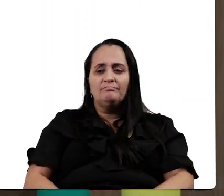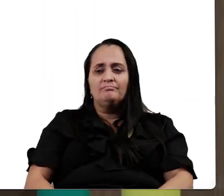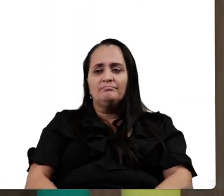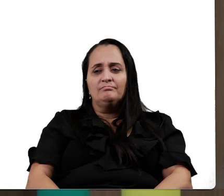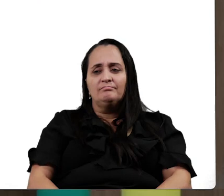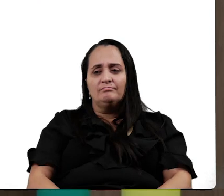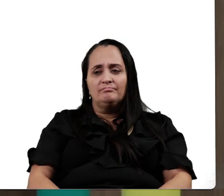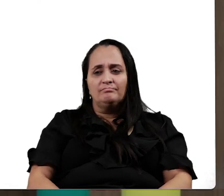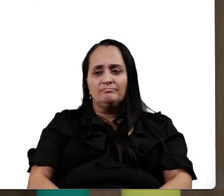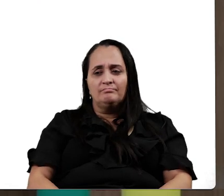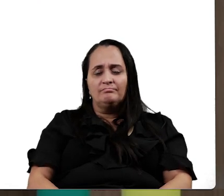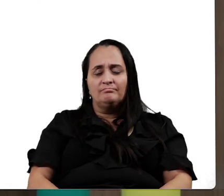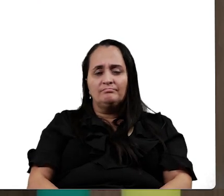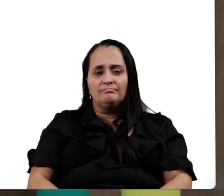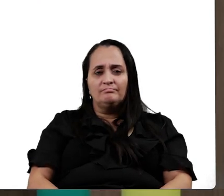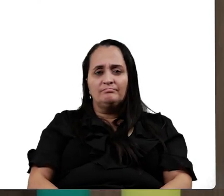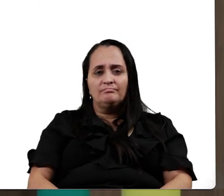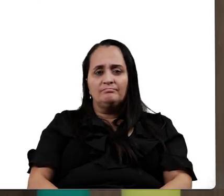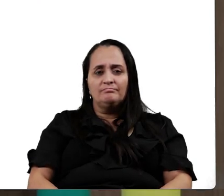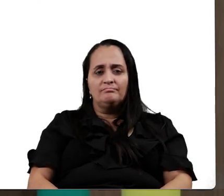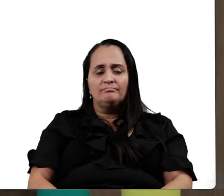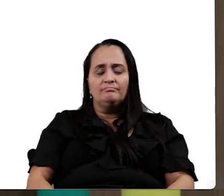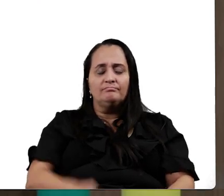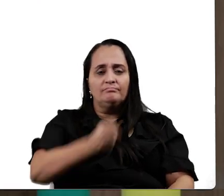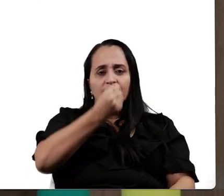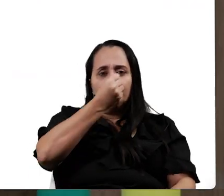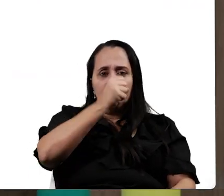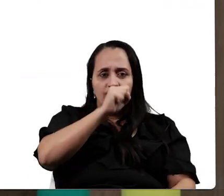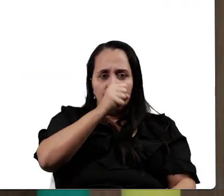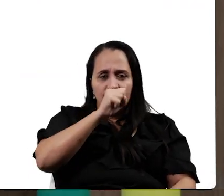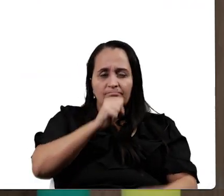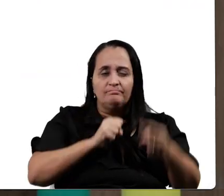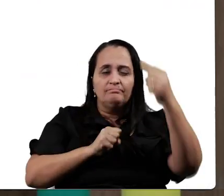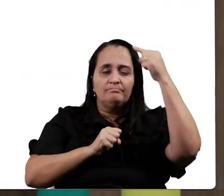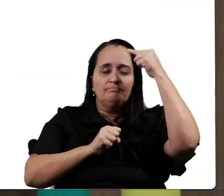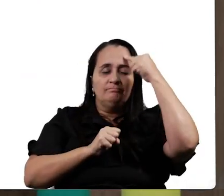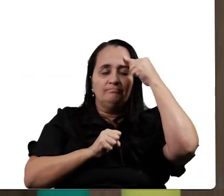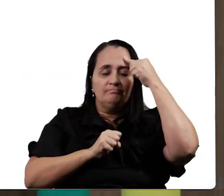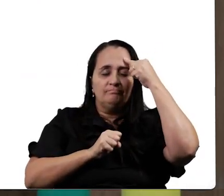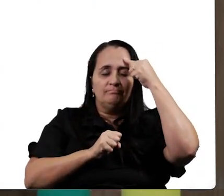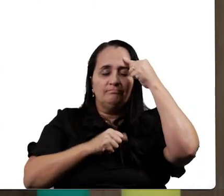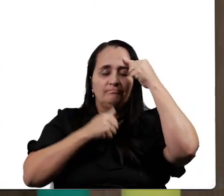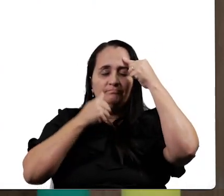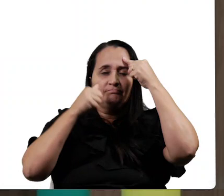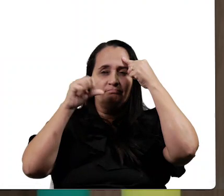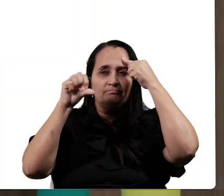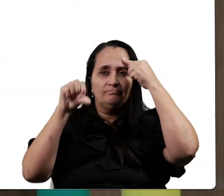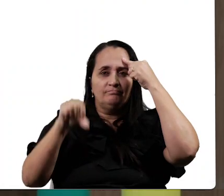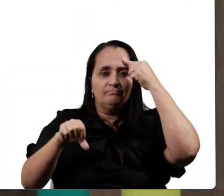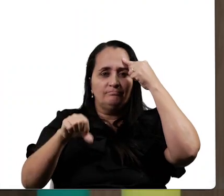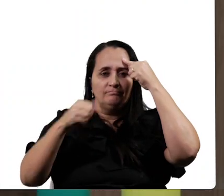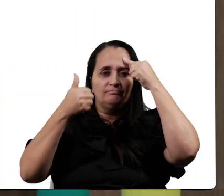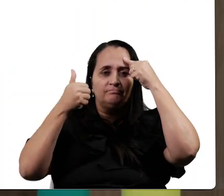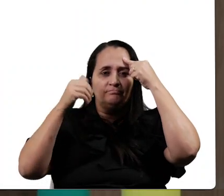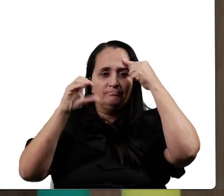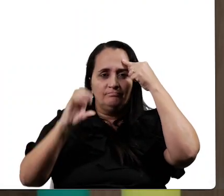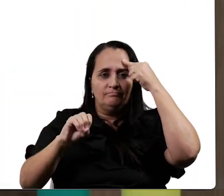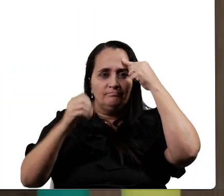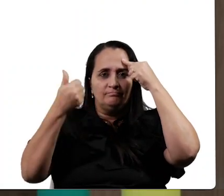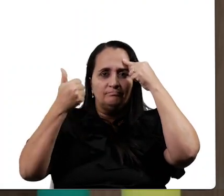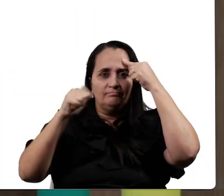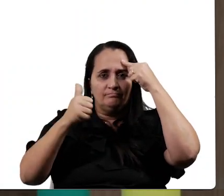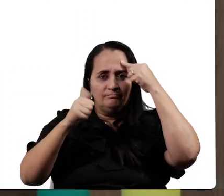8 aí de oito panto oito na cabeça mais 4 8